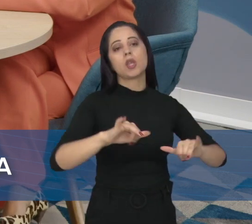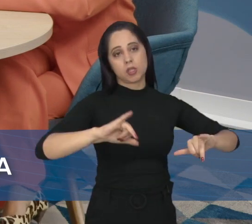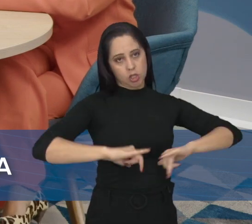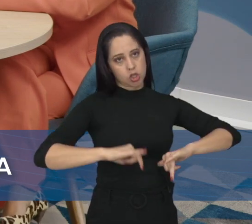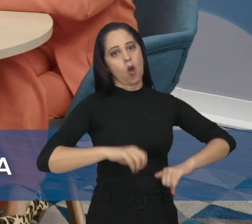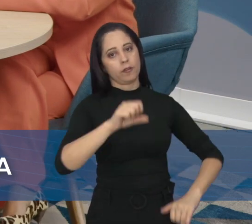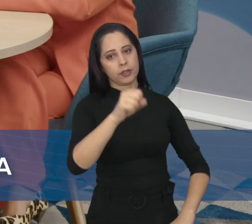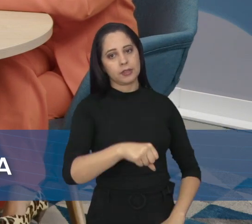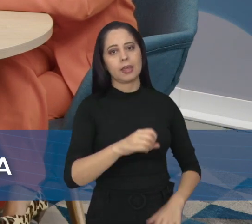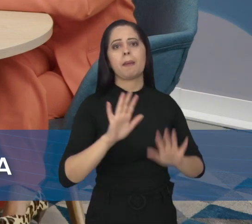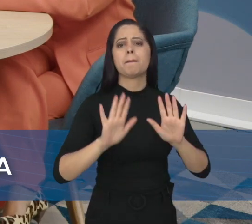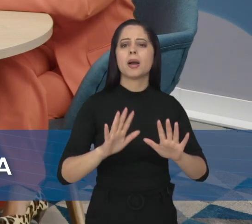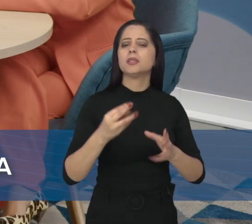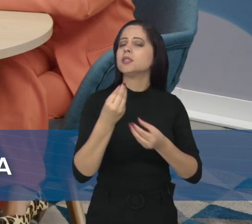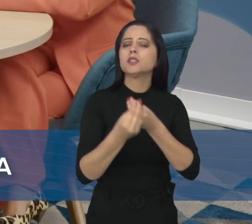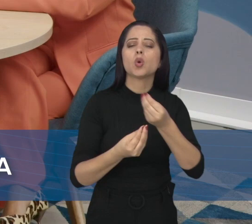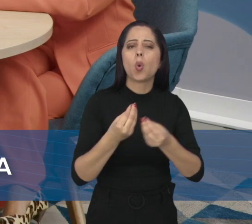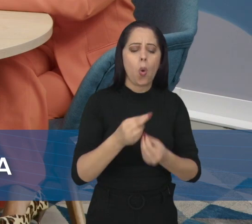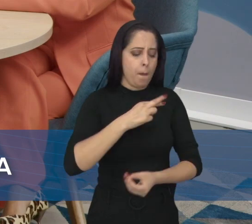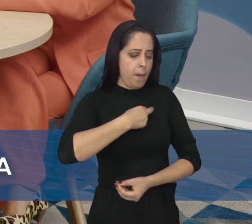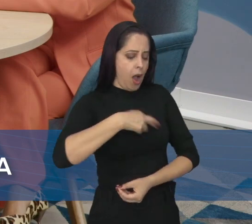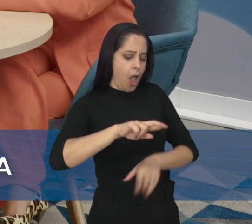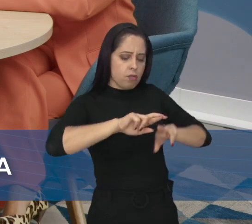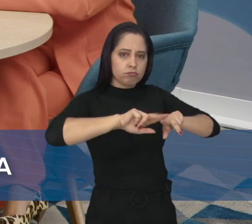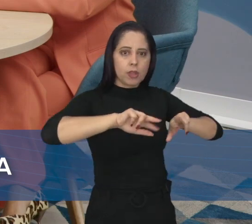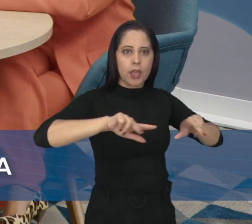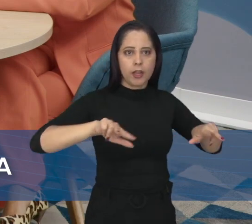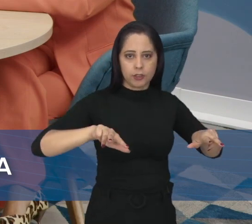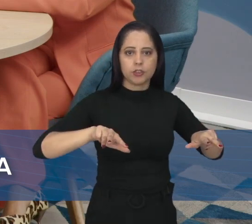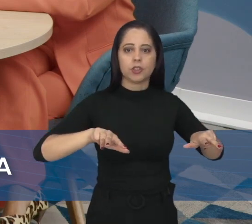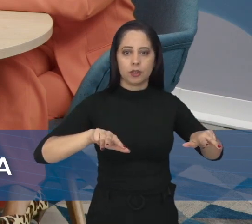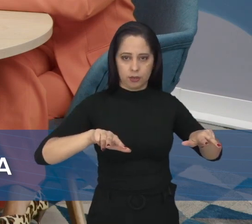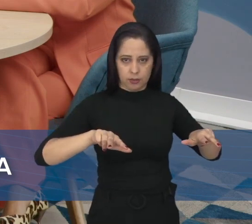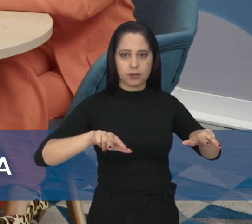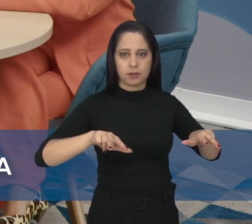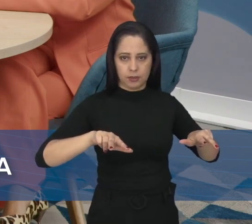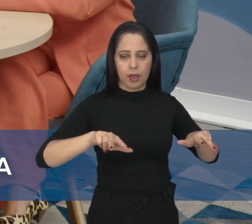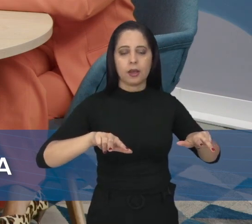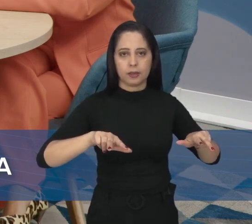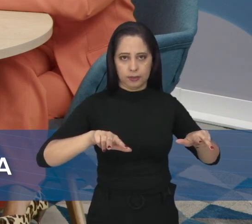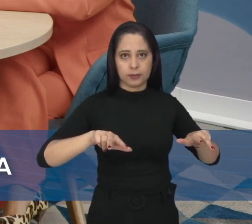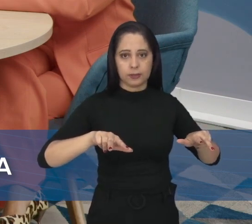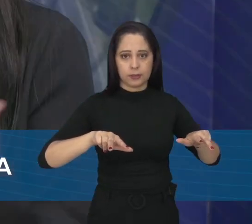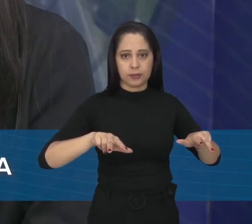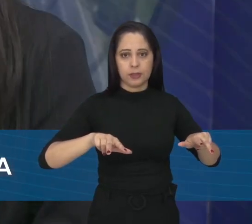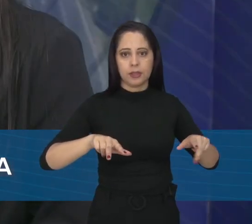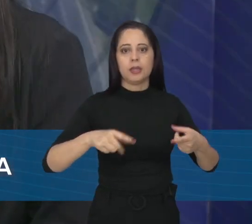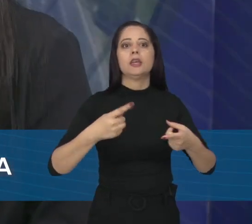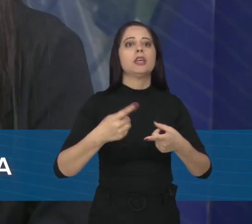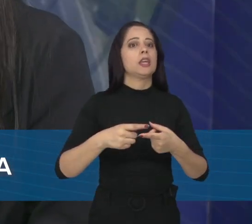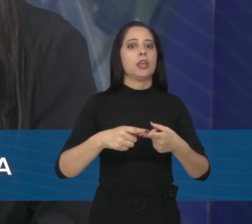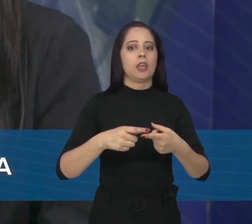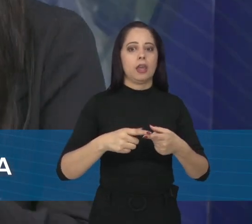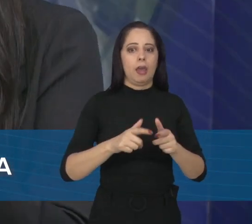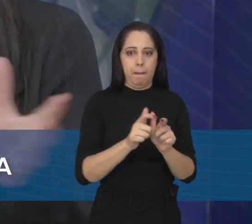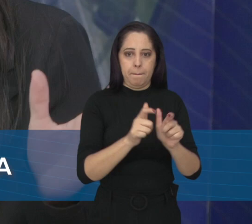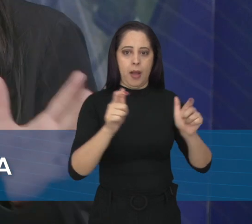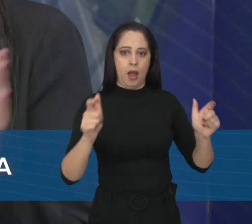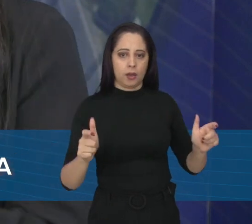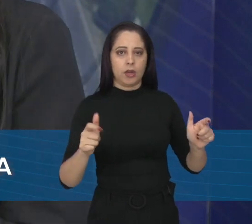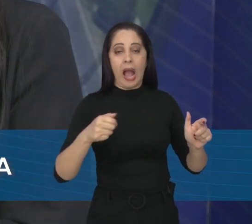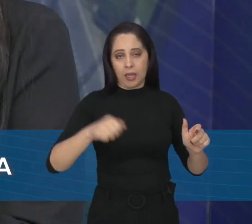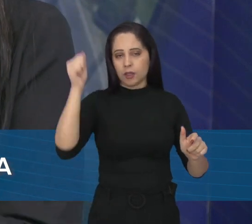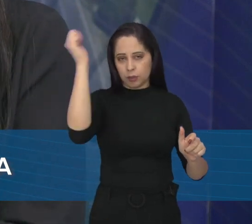pode trabalhar? Como que as religiões, digamos, prioritárias, que eu digo que tem o maior número de fiéis, quando a gente